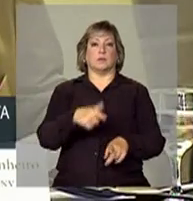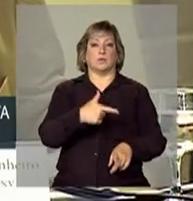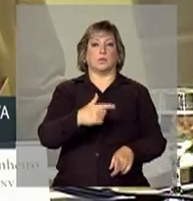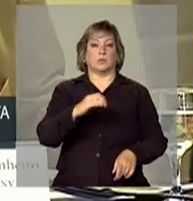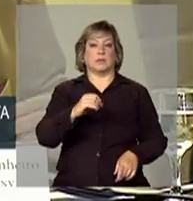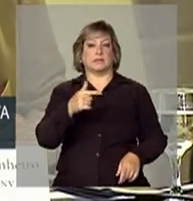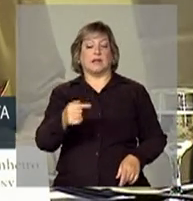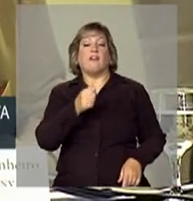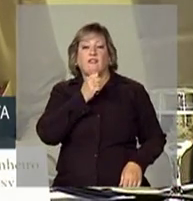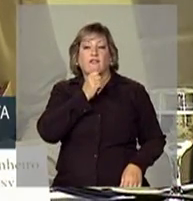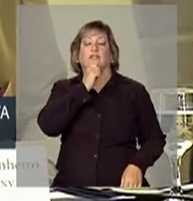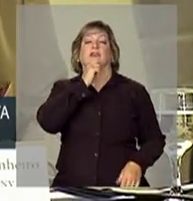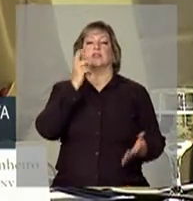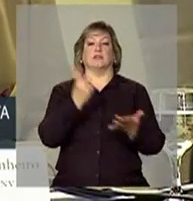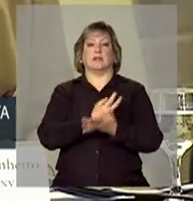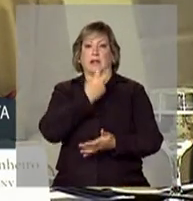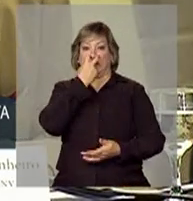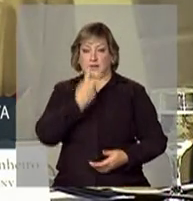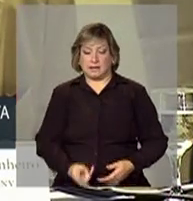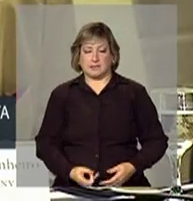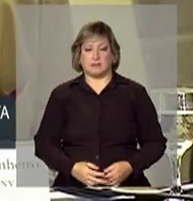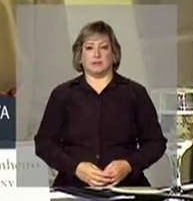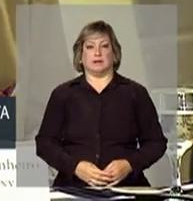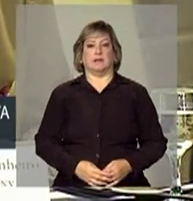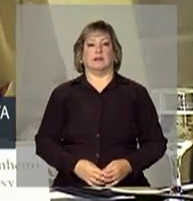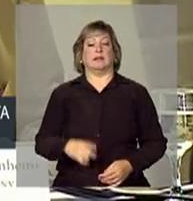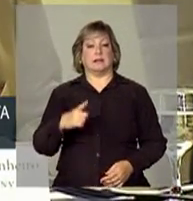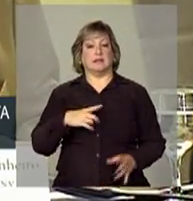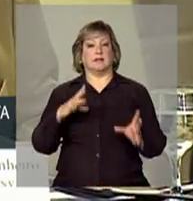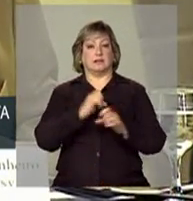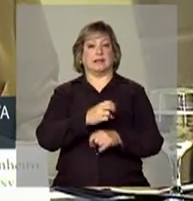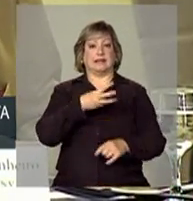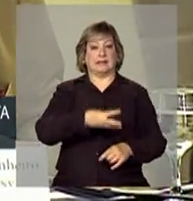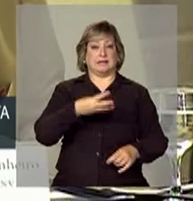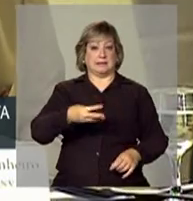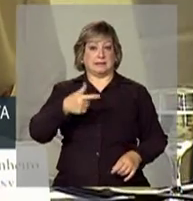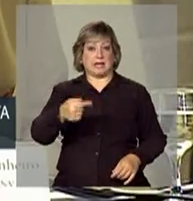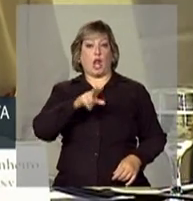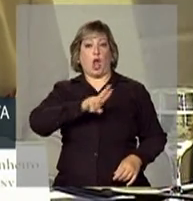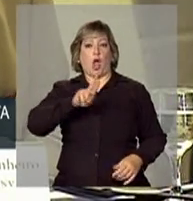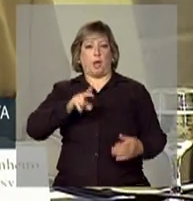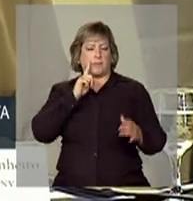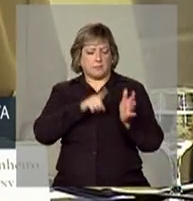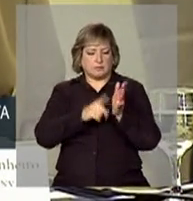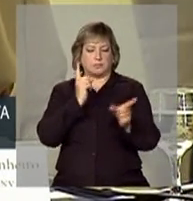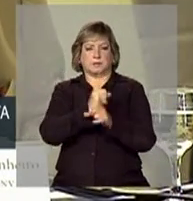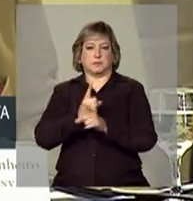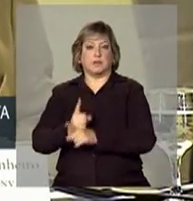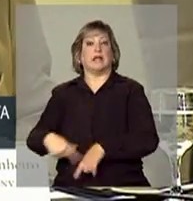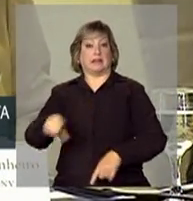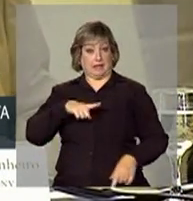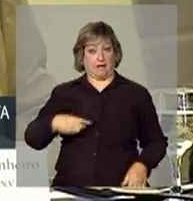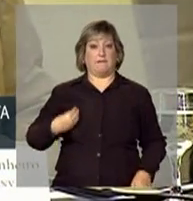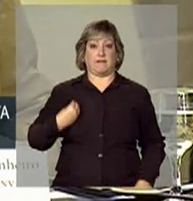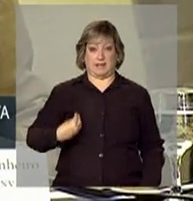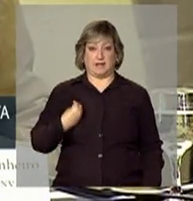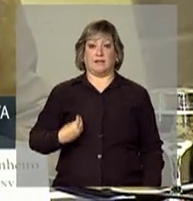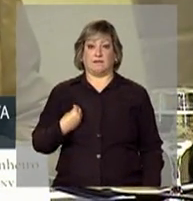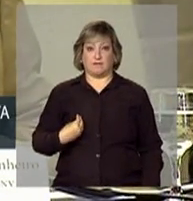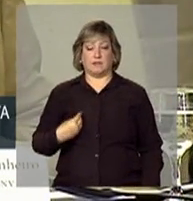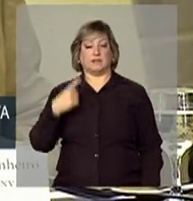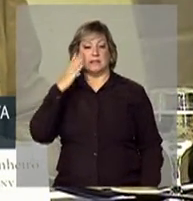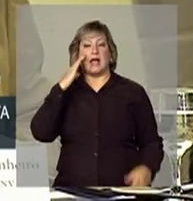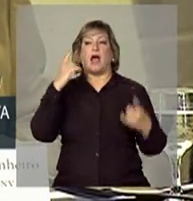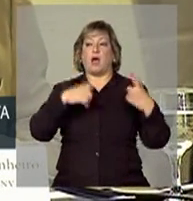207 vítimas e testemunhas. Foram ainda levantados 337 nomes para depoimento. Eles estão vivos, nós sabemos as